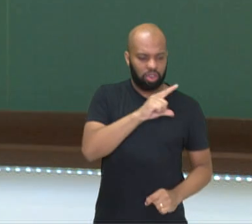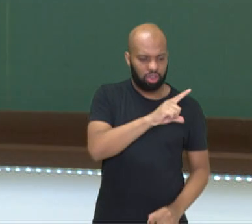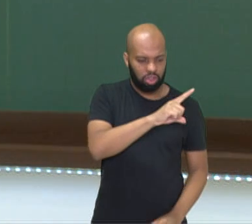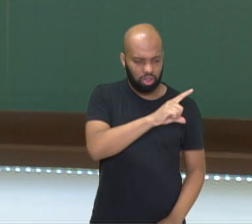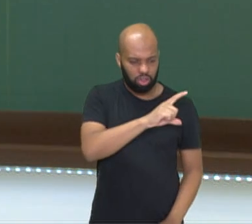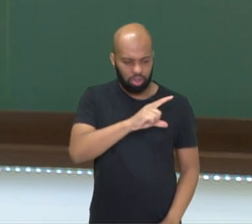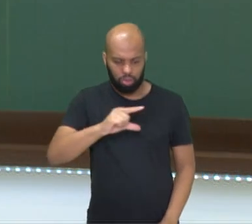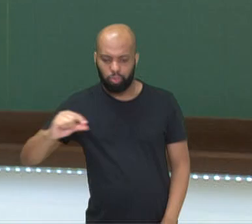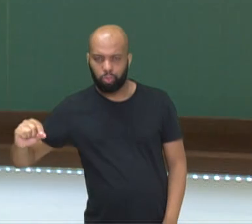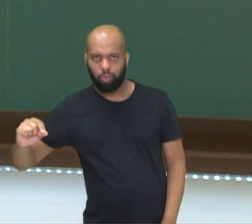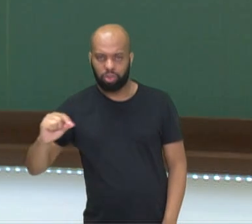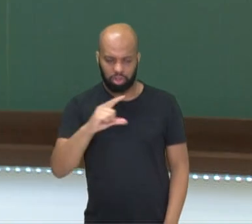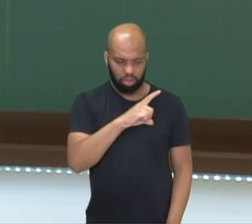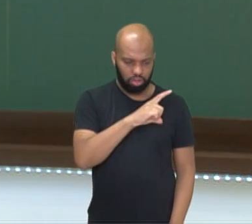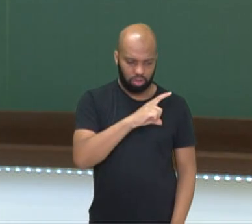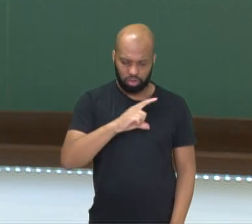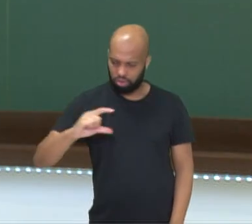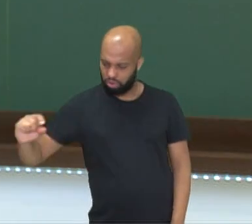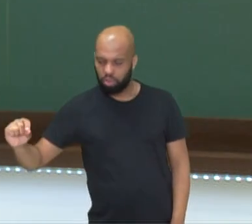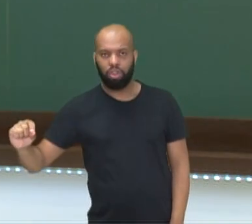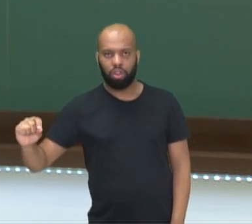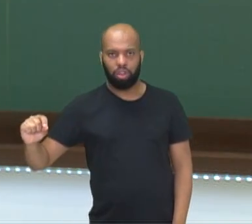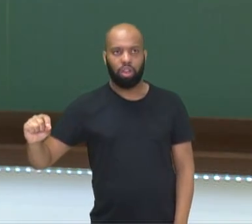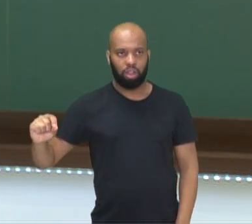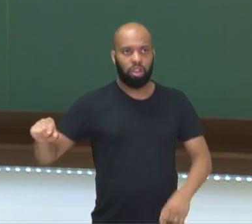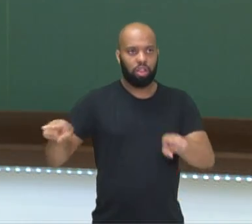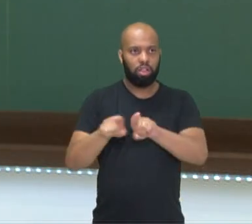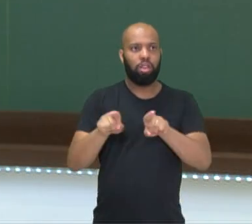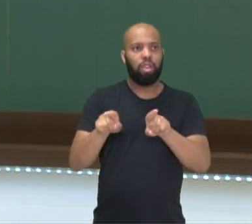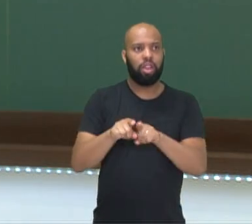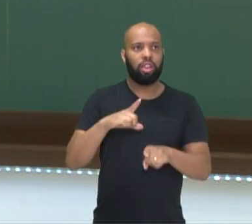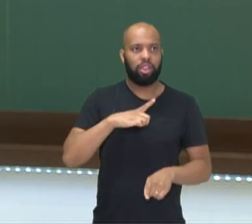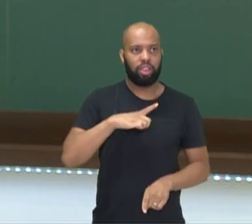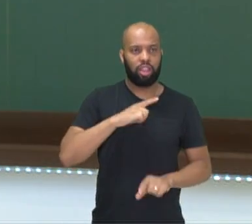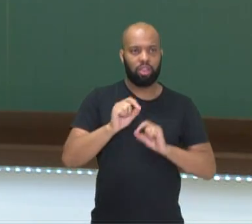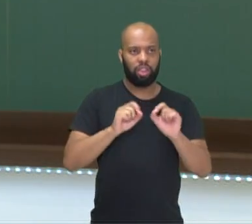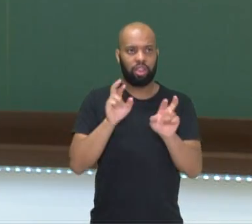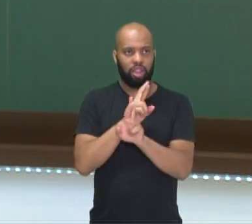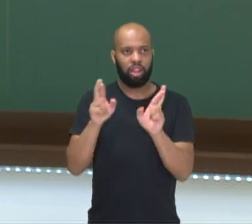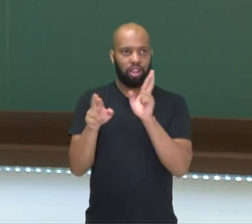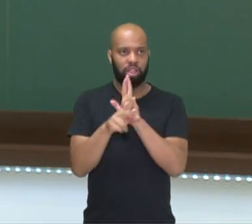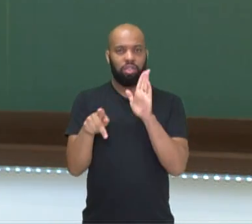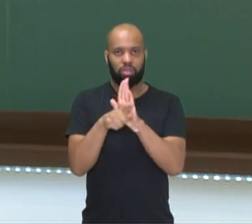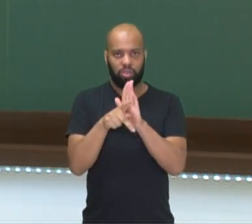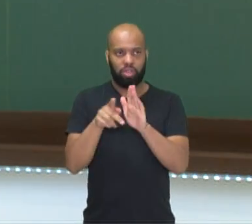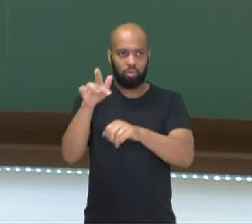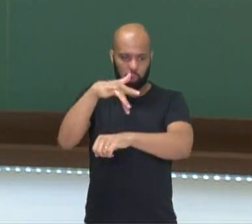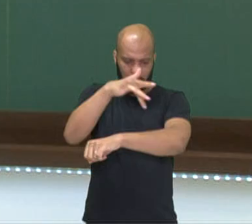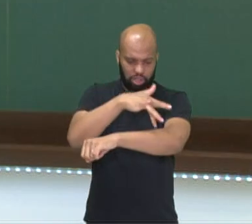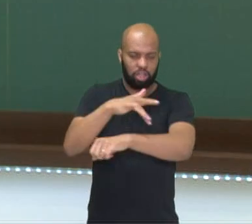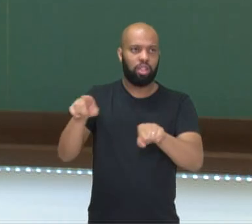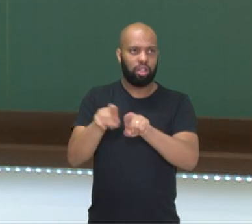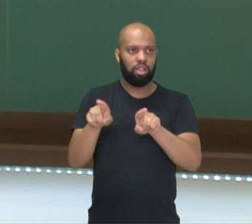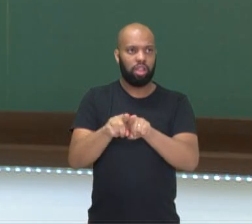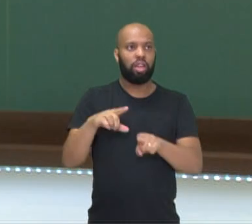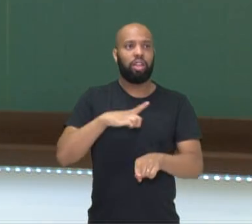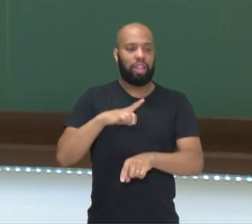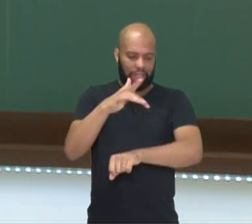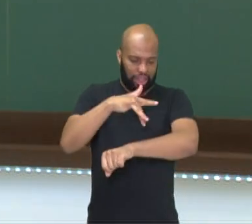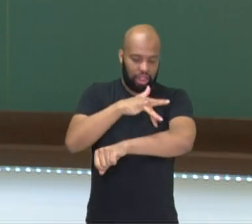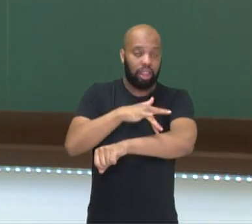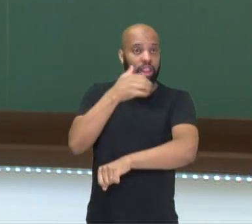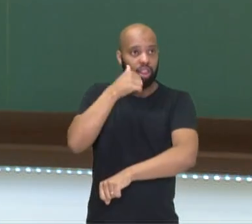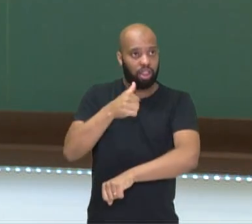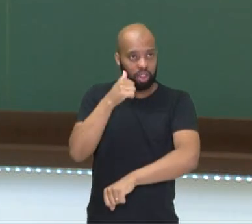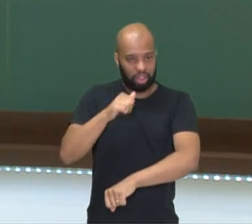da estrutura desse protozoário. Também está associado a mosquito, então uma fêmea picando